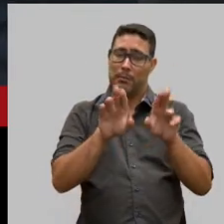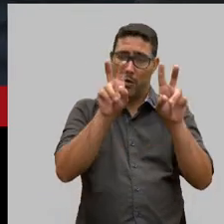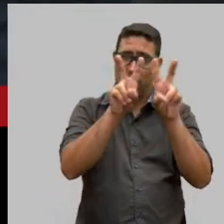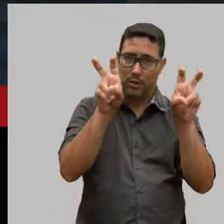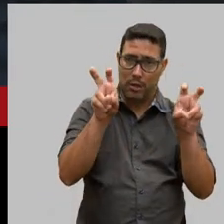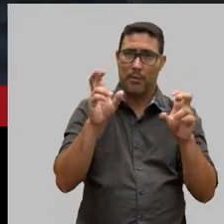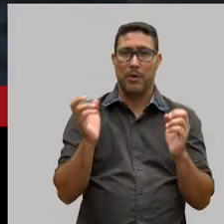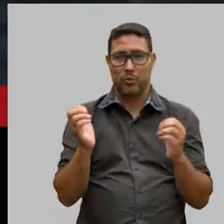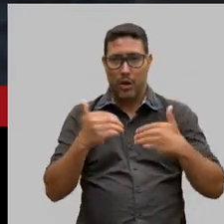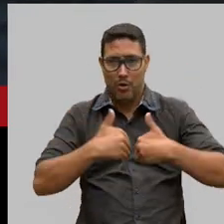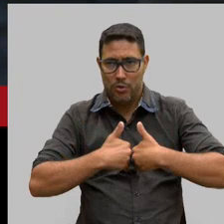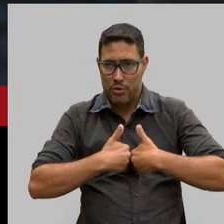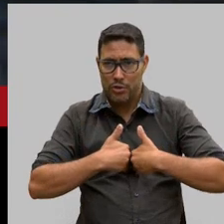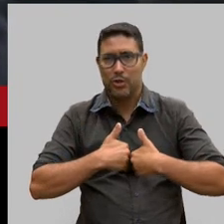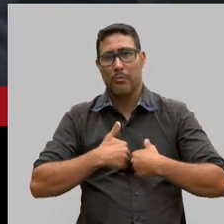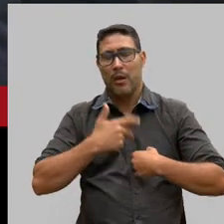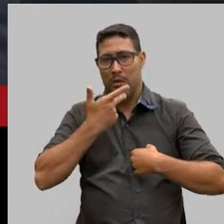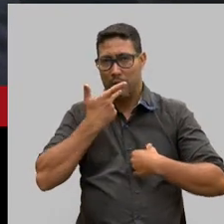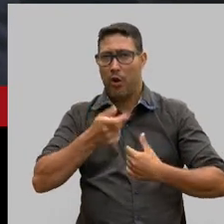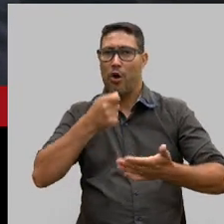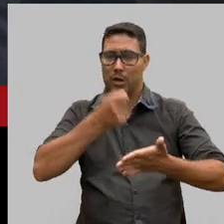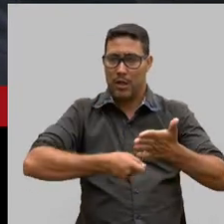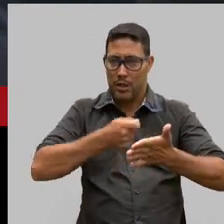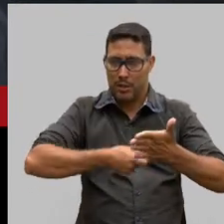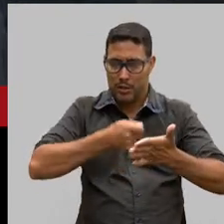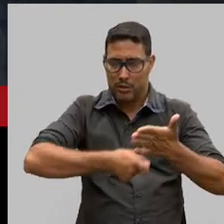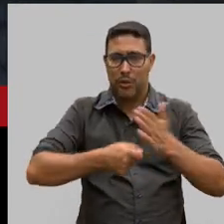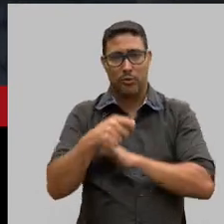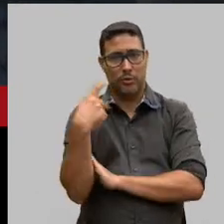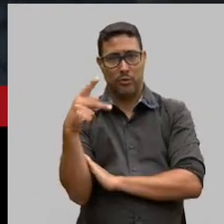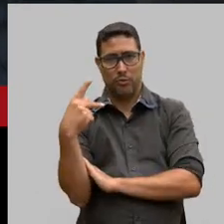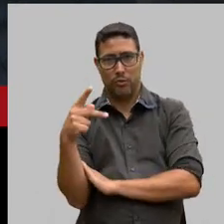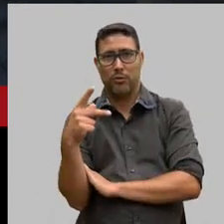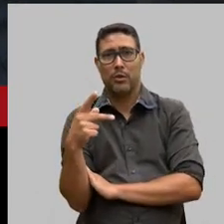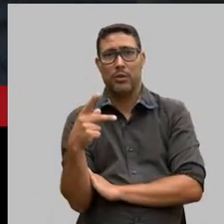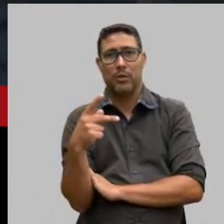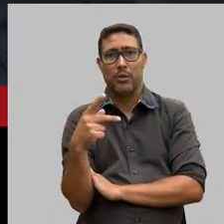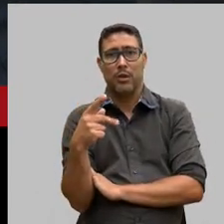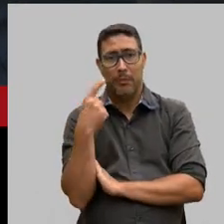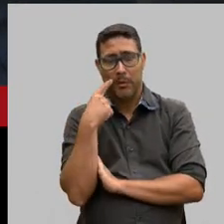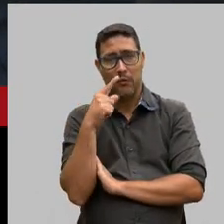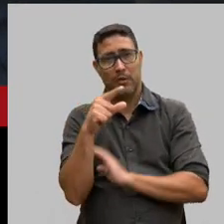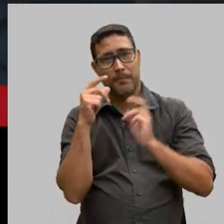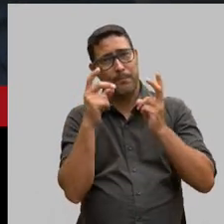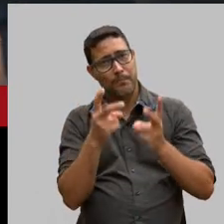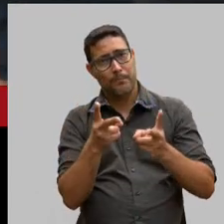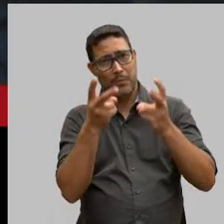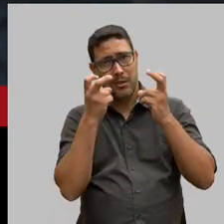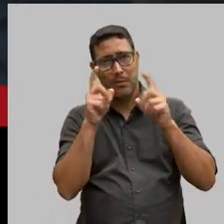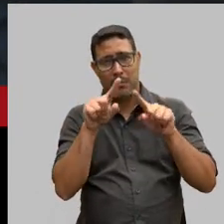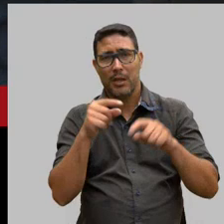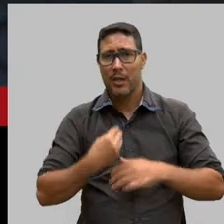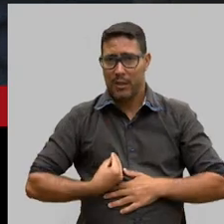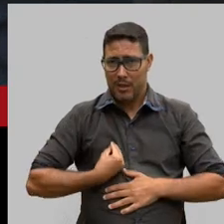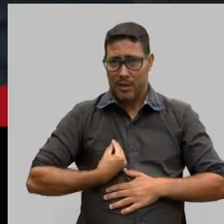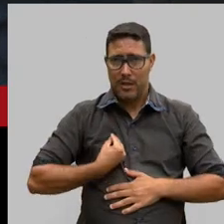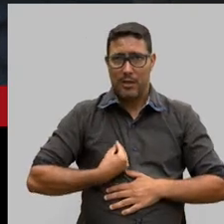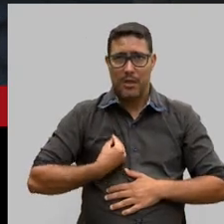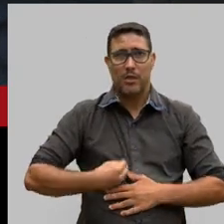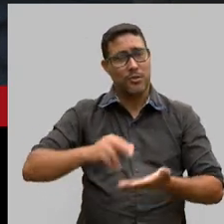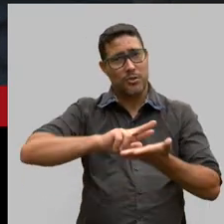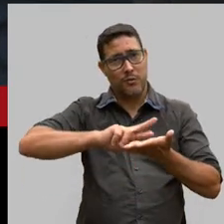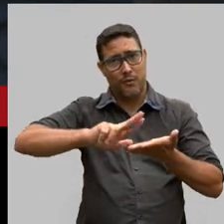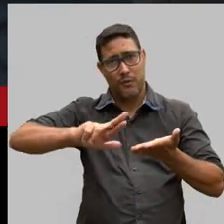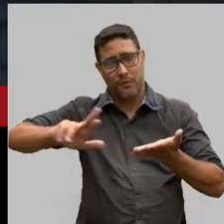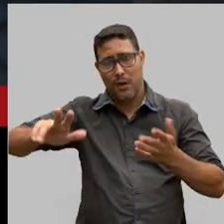falou da luta sua aqui Cristiana aquele dia me lembro muito bem e para vocês verem né existe várias maneiras de ajudar a cuidar